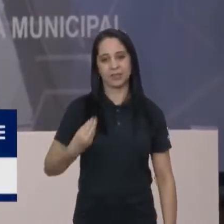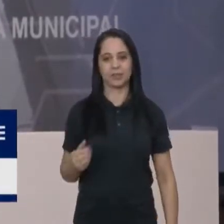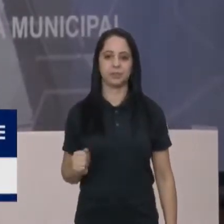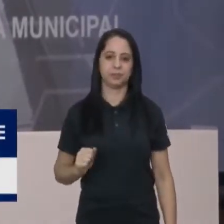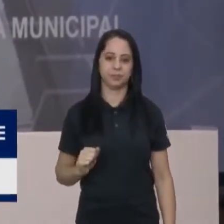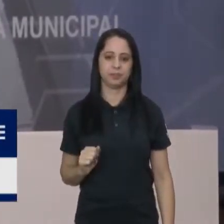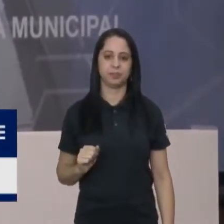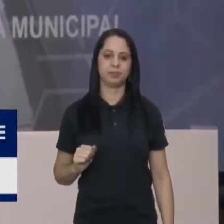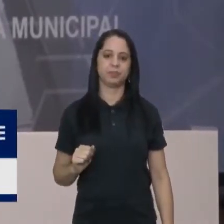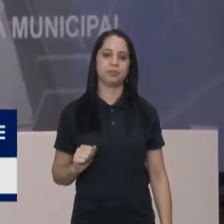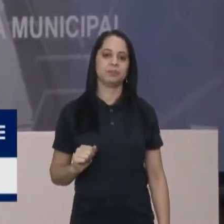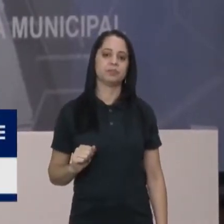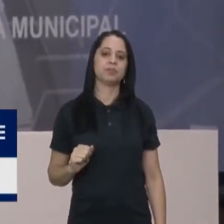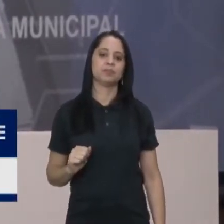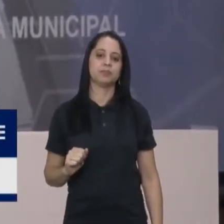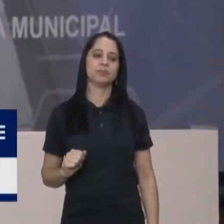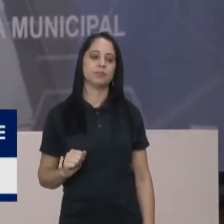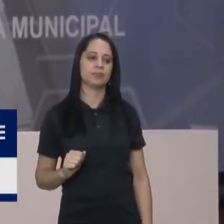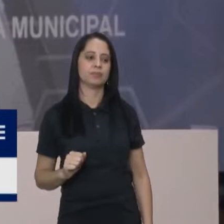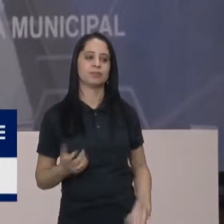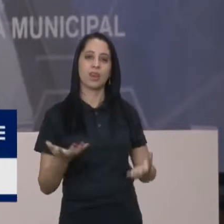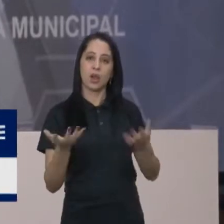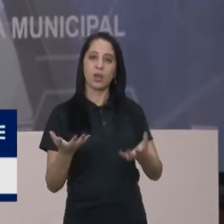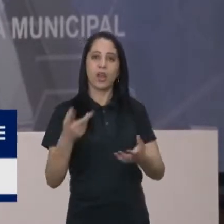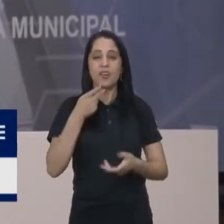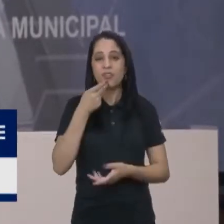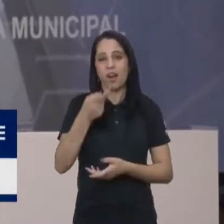pouquinho sobre o doutor Ricardo. Tá?